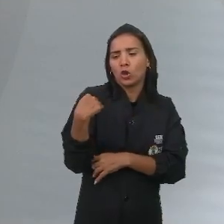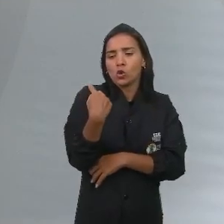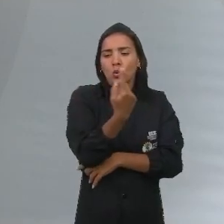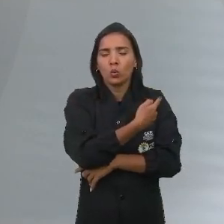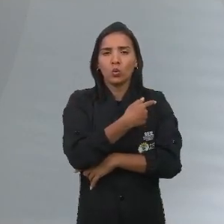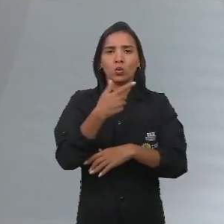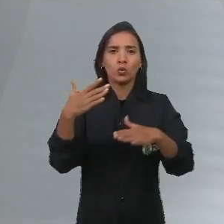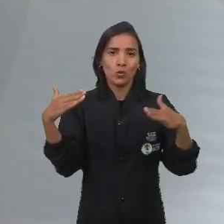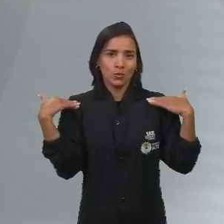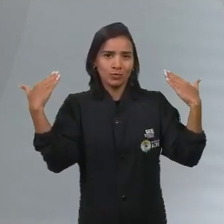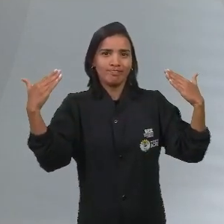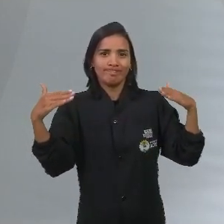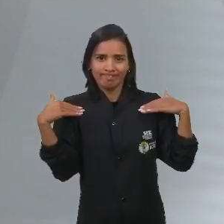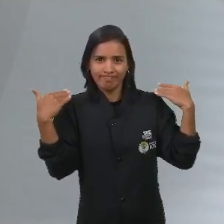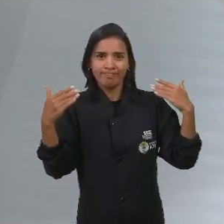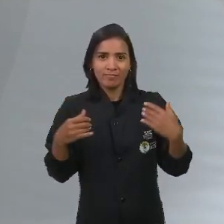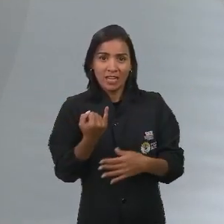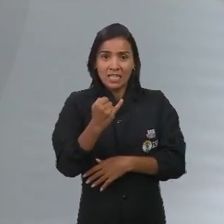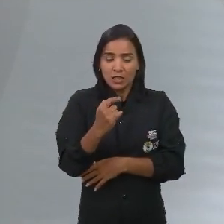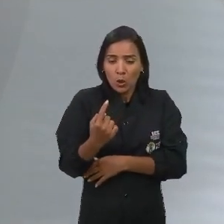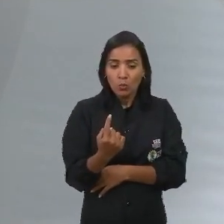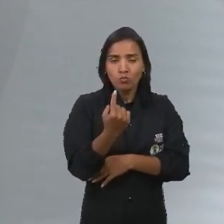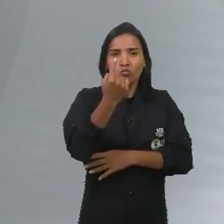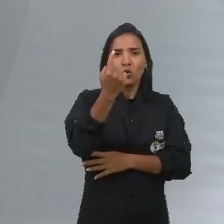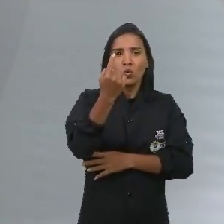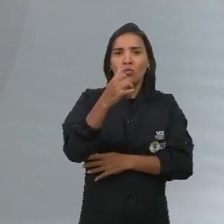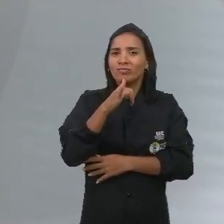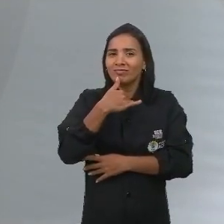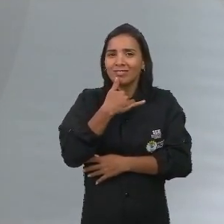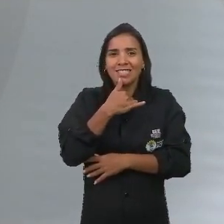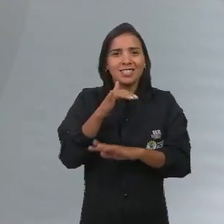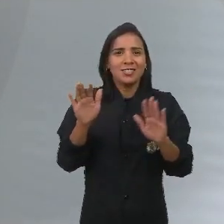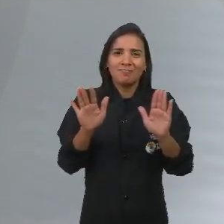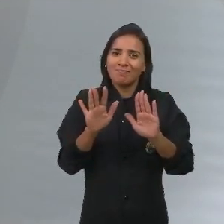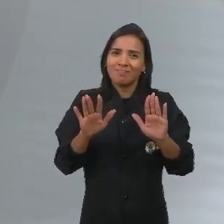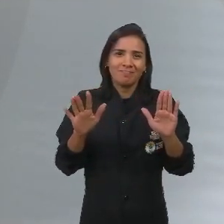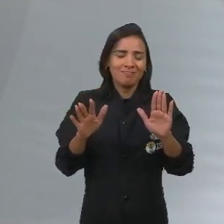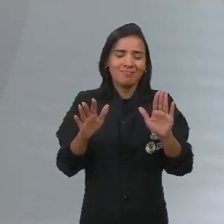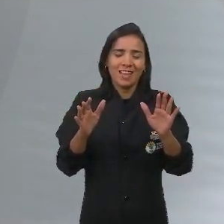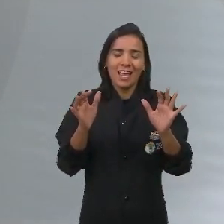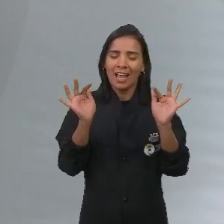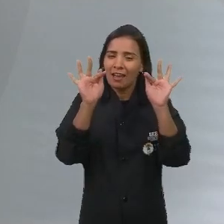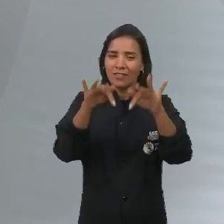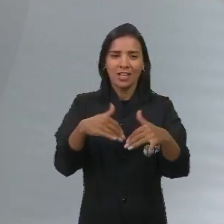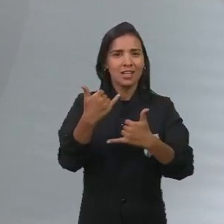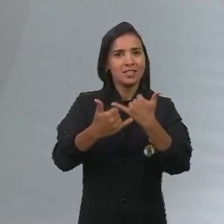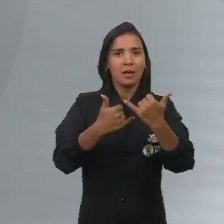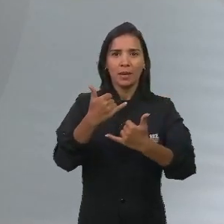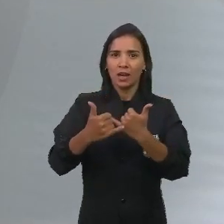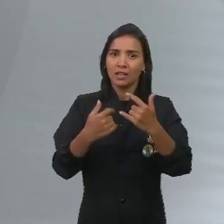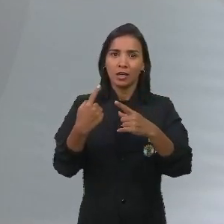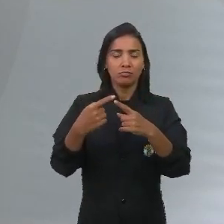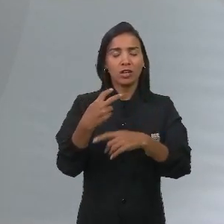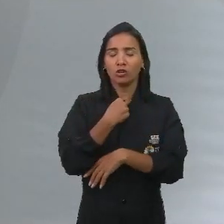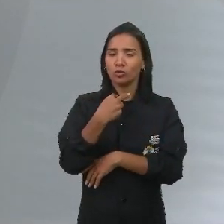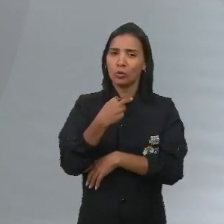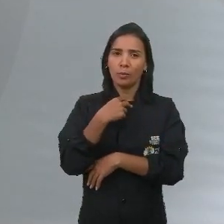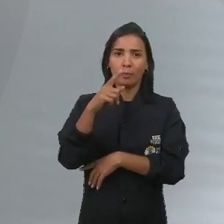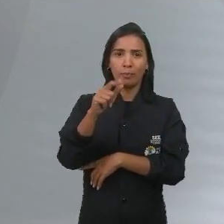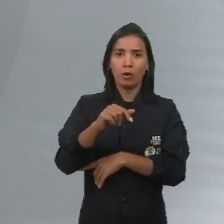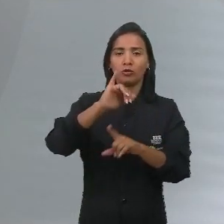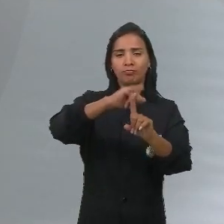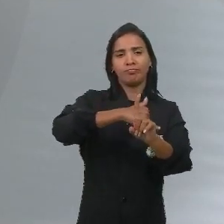divertindo é uma é uma correlação ela é recíproca e mútua e divertida esse tipo de ação seria